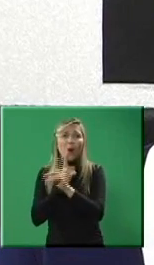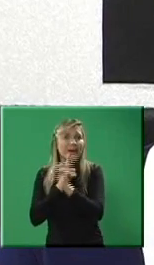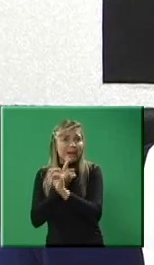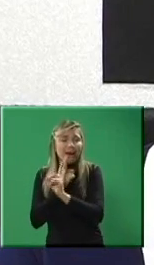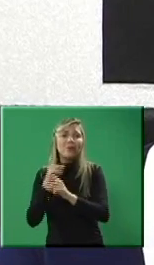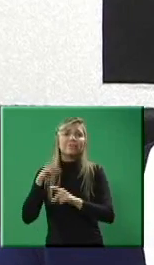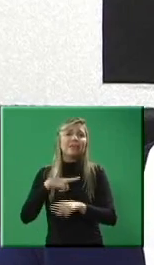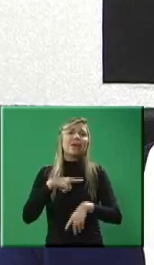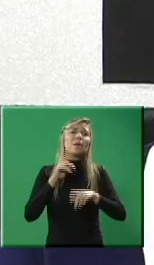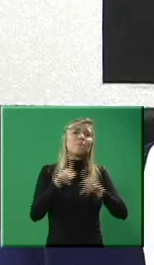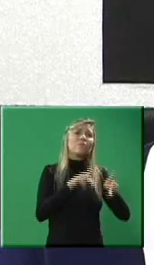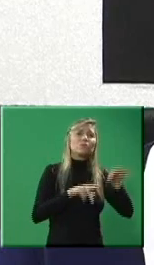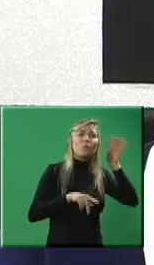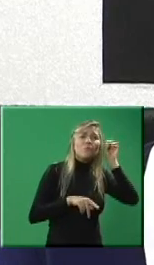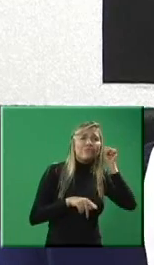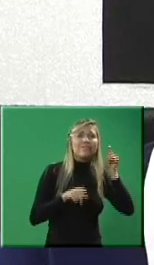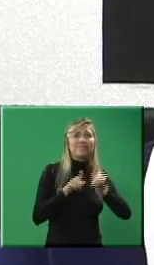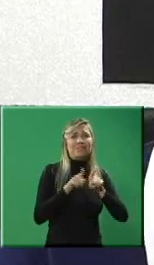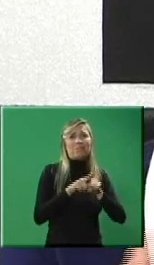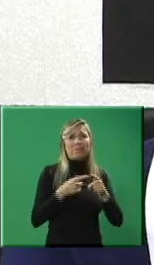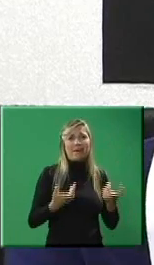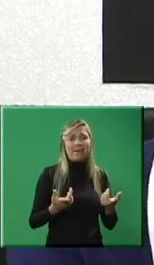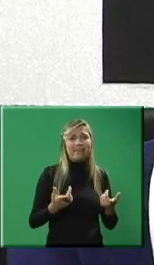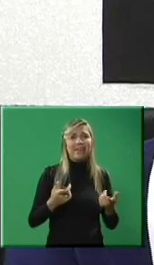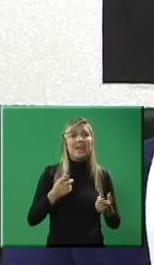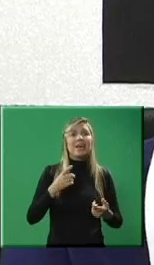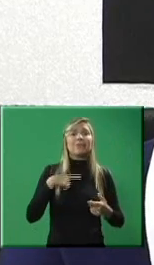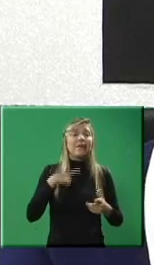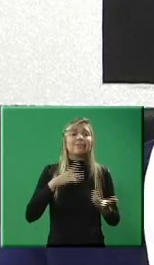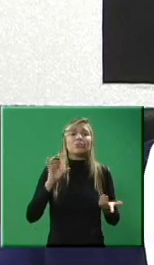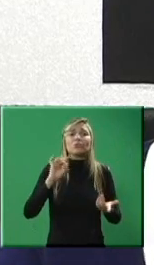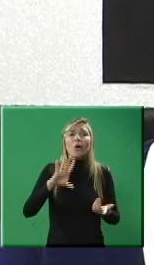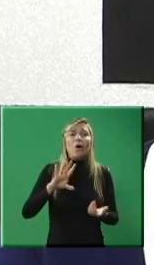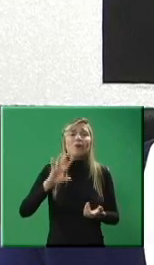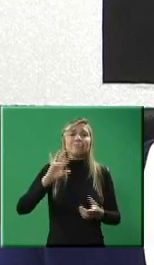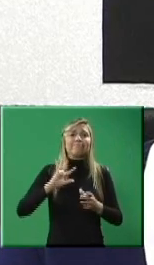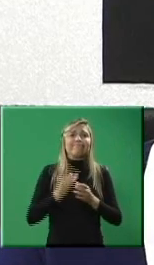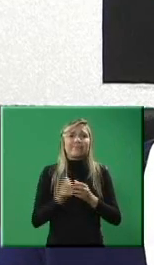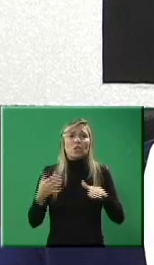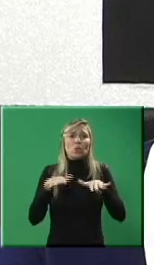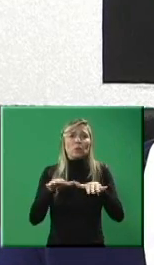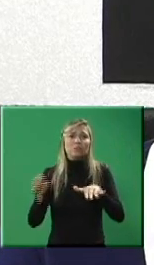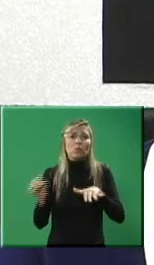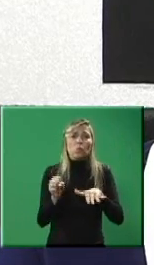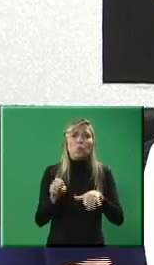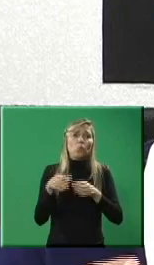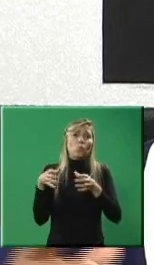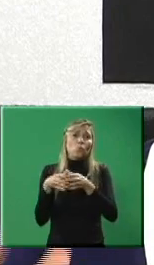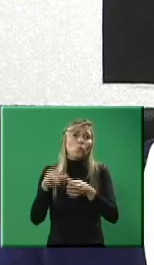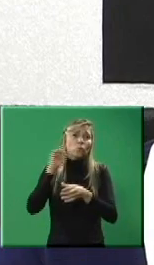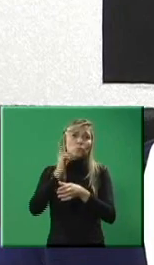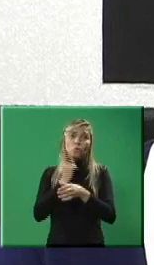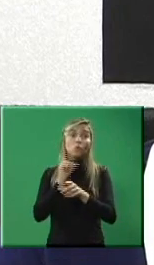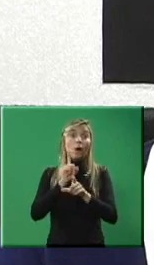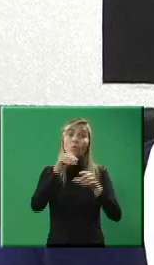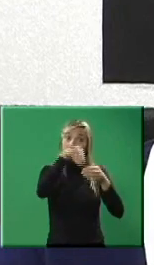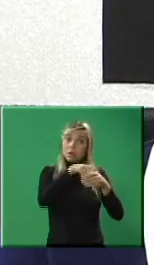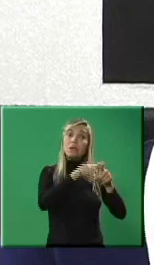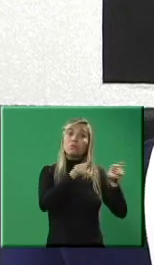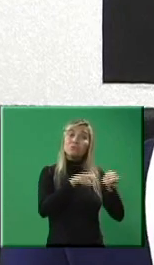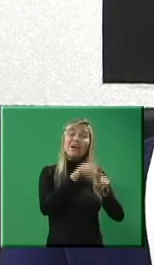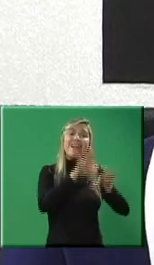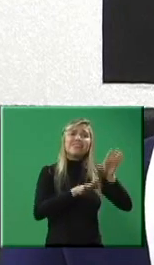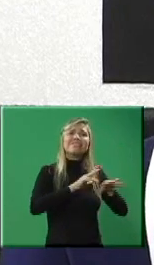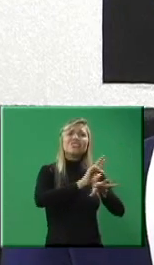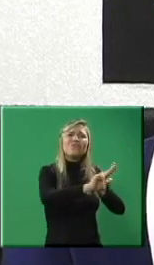que entender que uma sala de aula, a gente não fala que a gente está incluindo esse aluno. A gente tem que ter essa noção de que dentro da própria sala a gente já